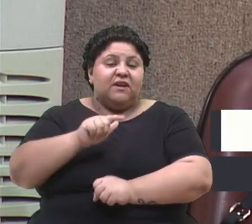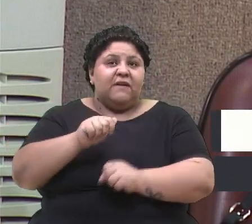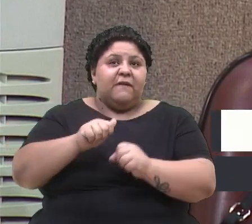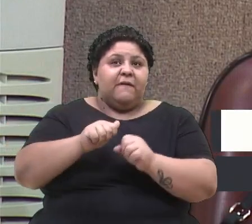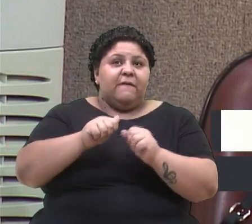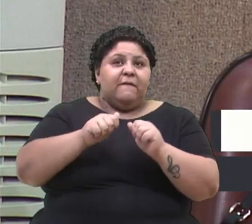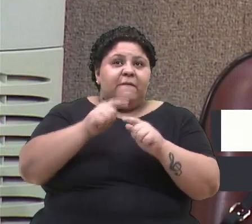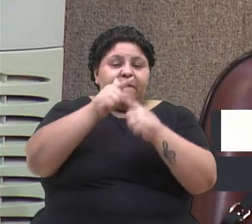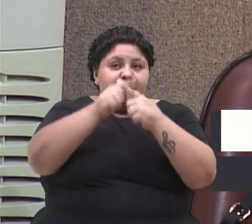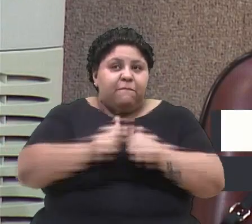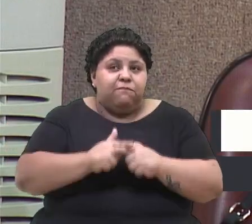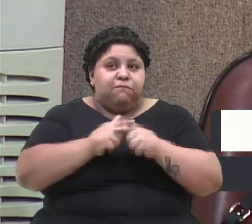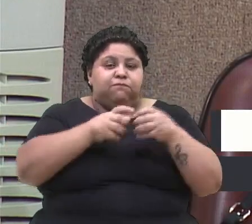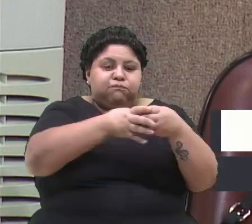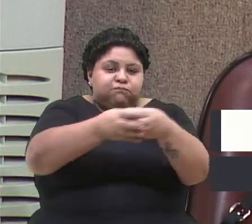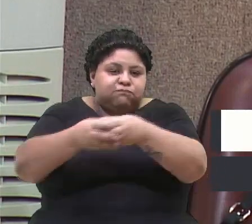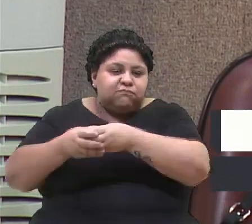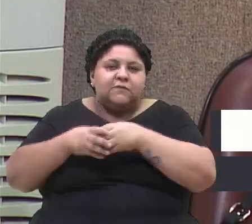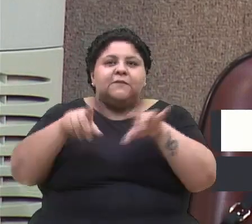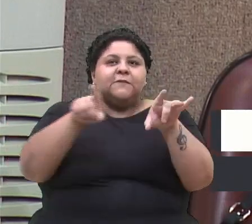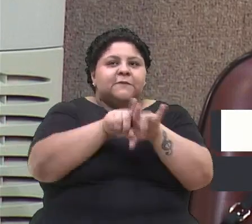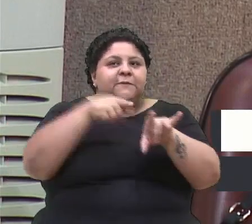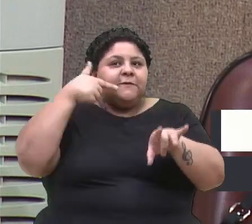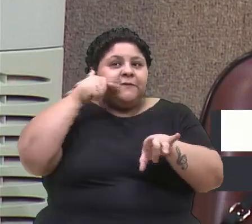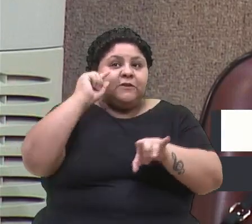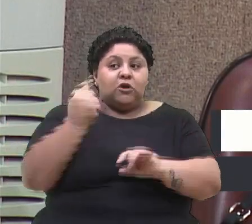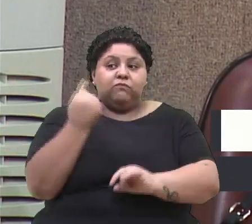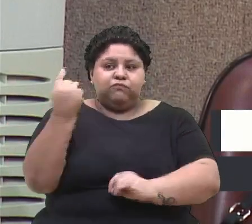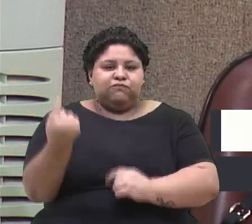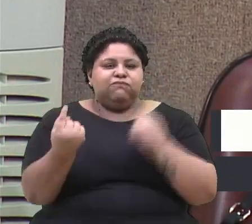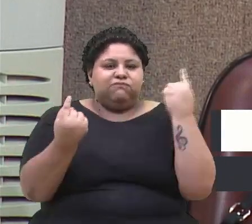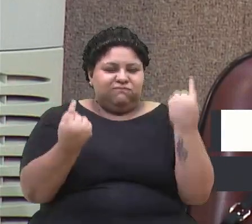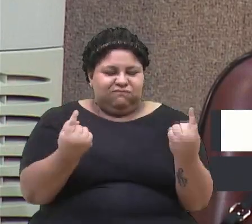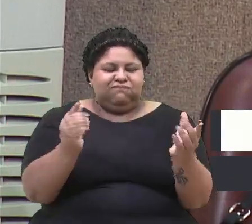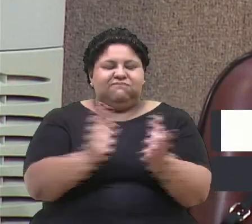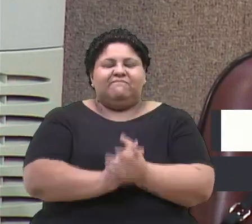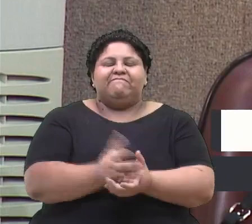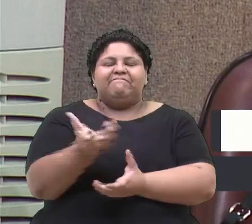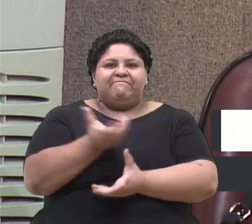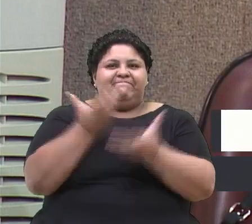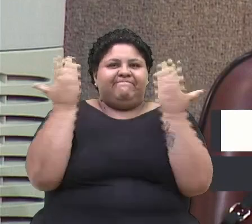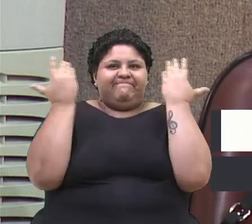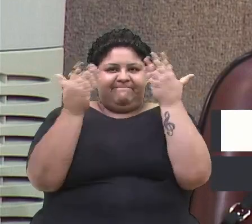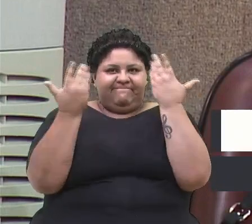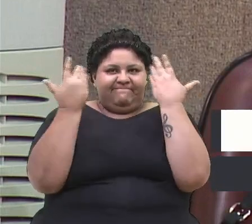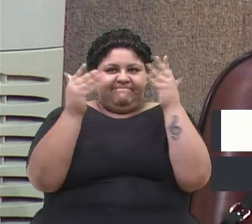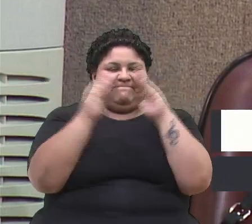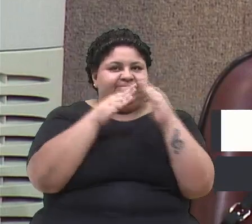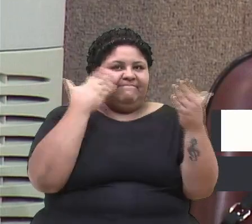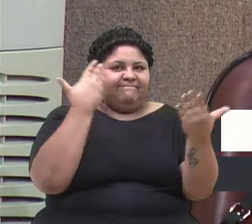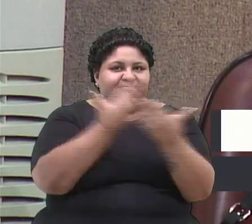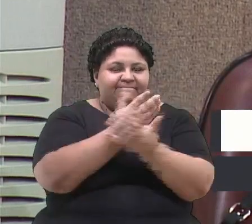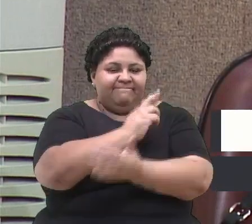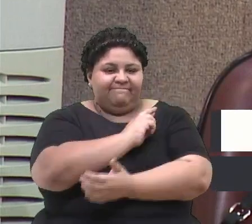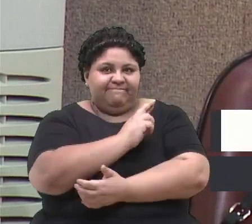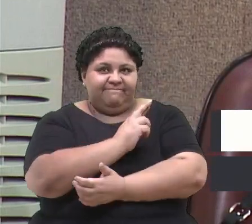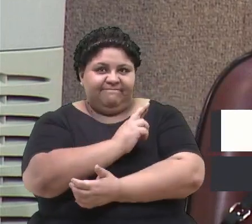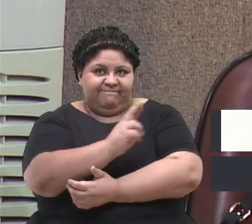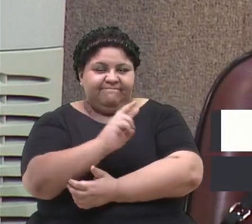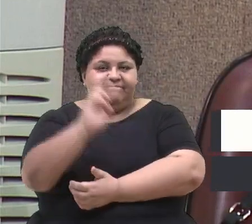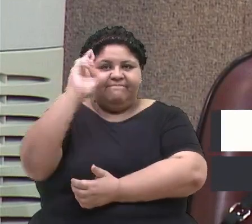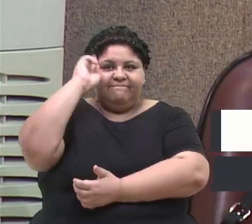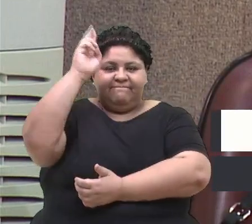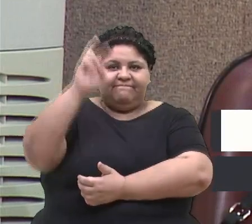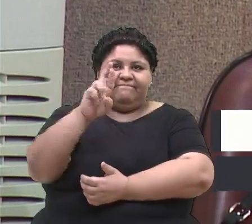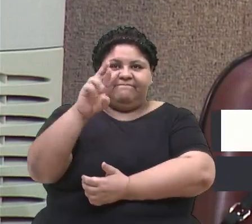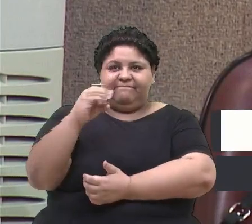sem contabilizar as vitórias individuais. Quero parabenizar a escola, em nome do irmão diretor